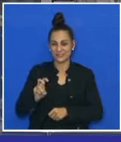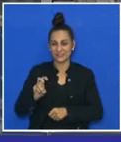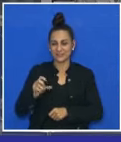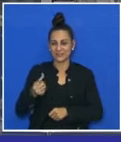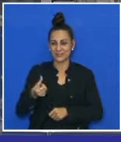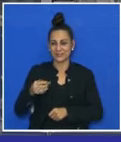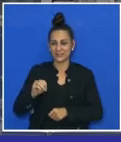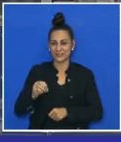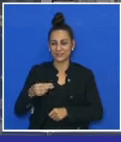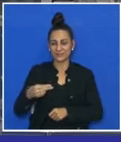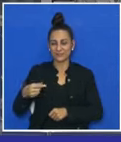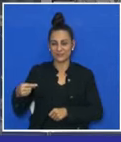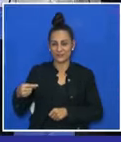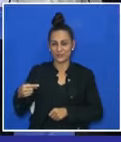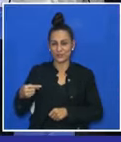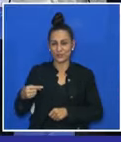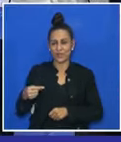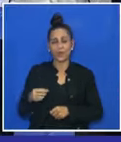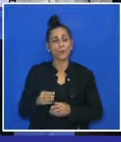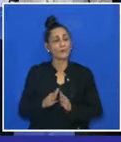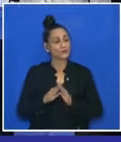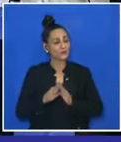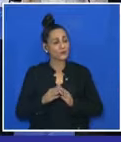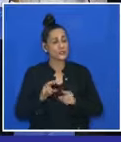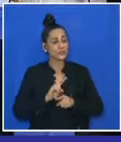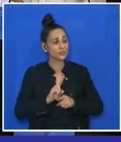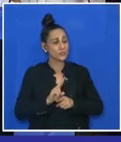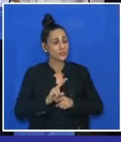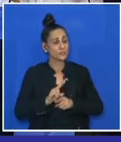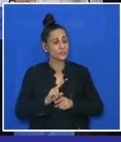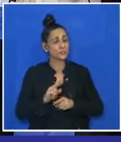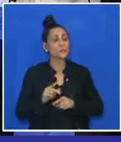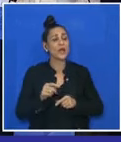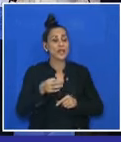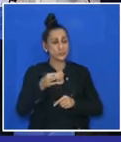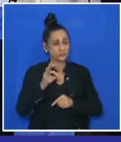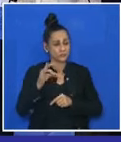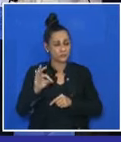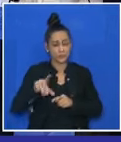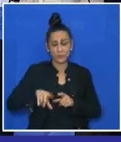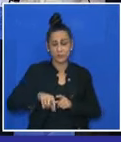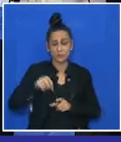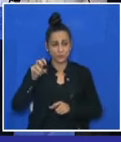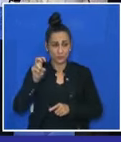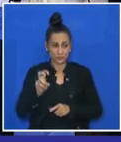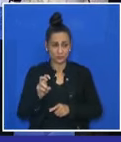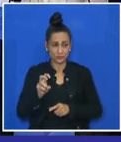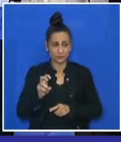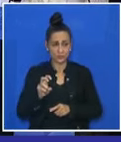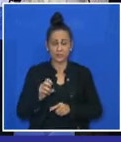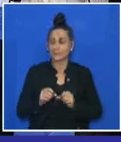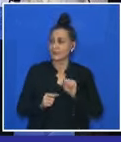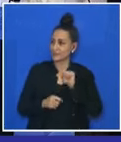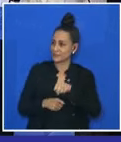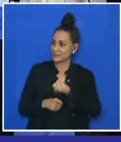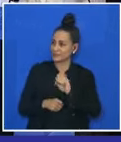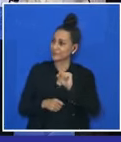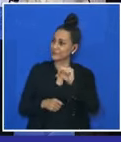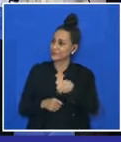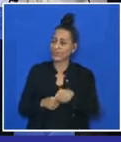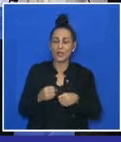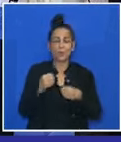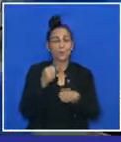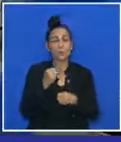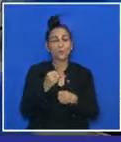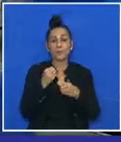35, 60 e 21. Por favor, senhoras auditoras, as senhoras confirmam os 5 números sorteados? Confirmo, confirmo.